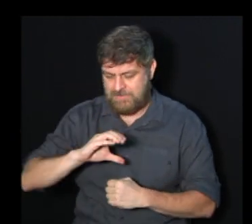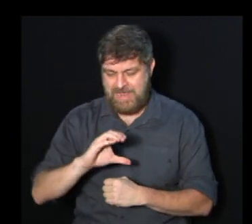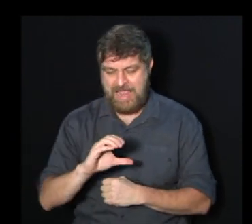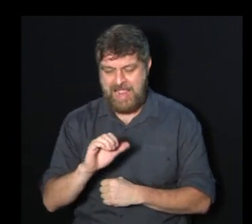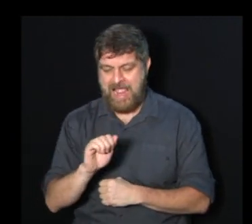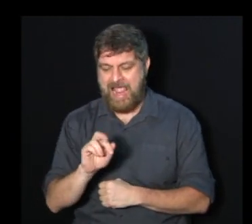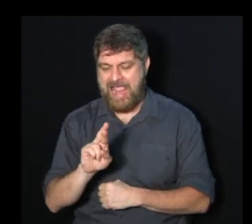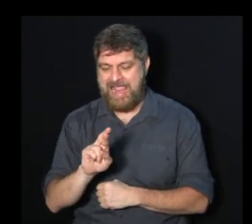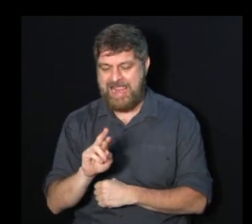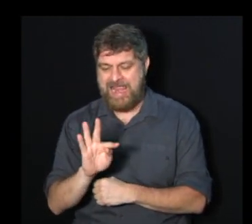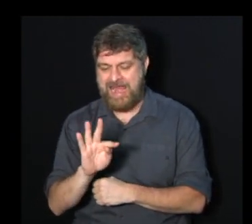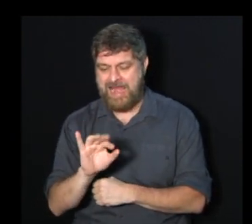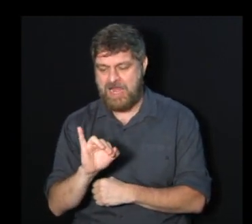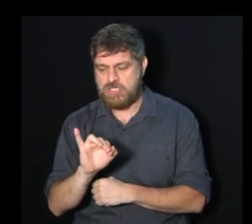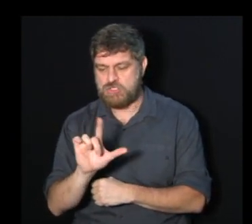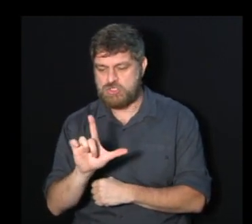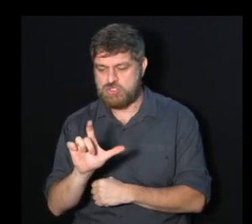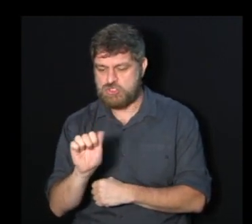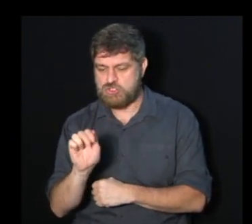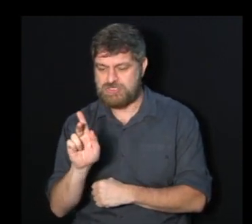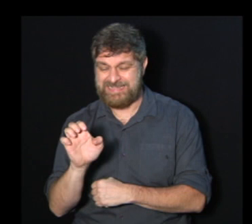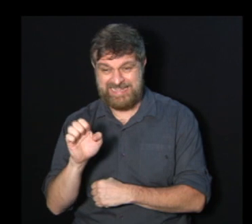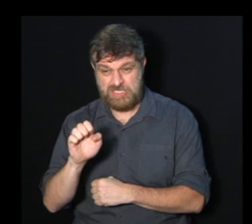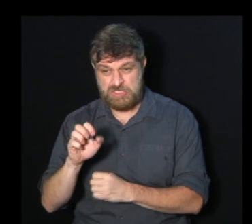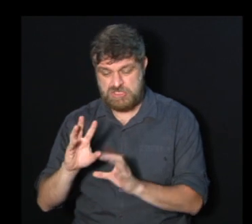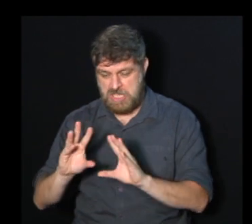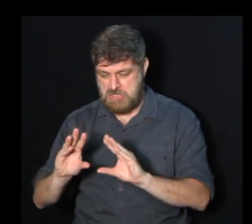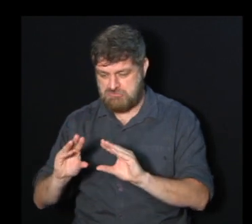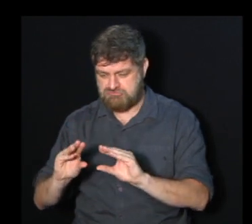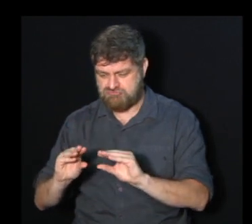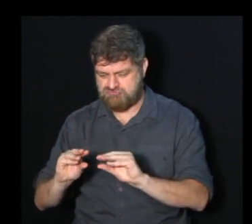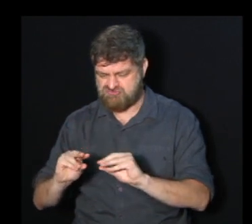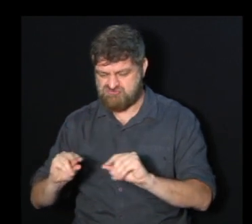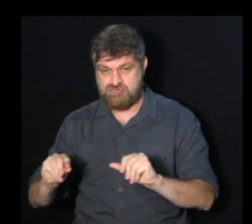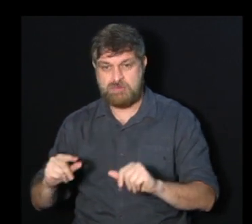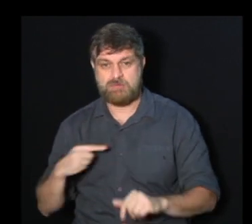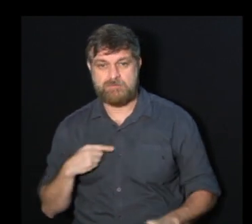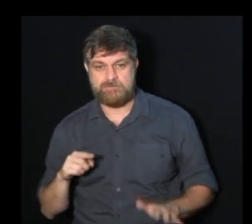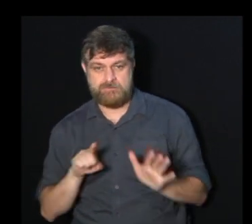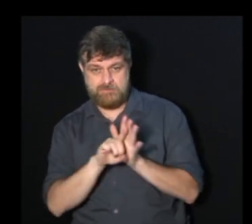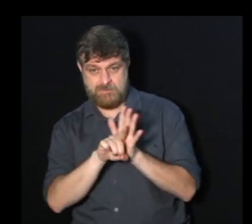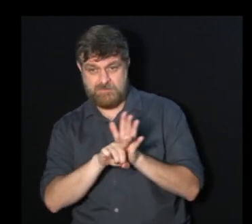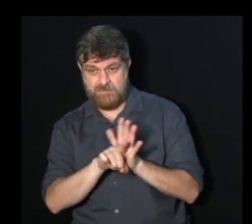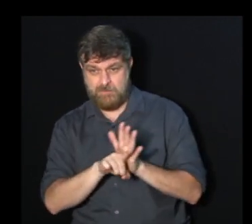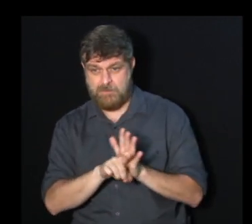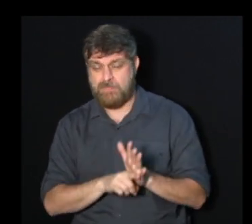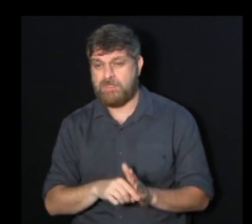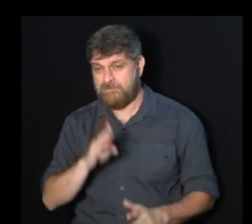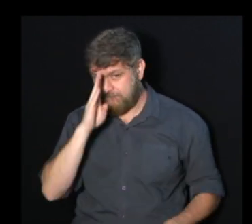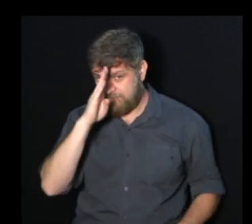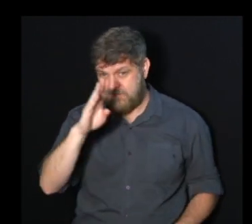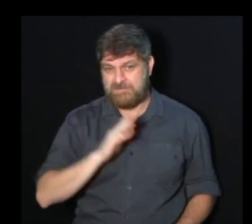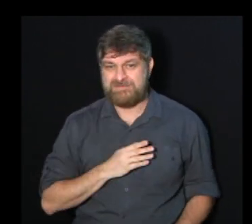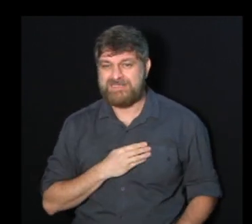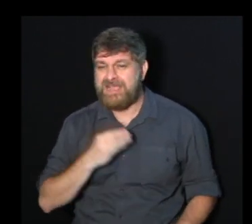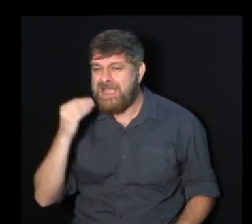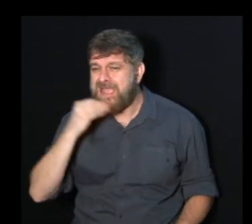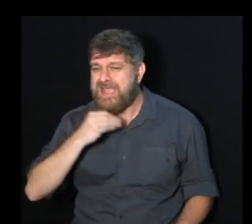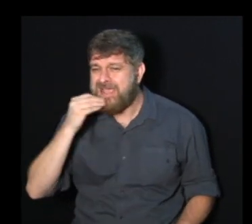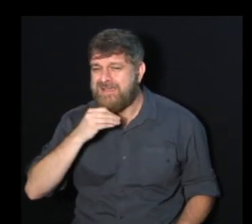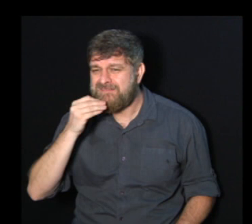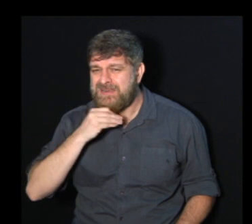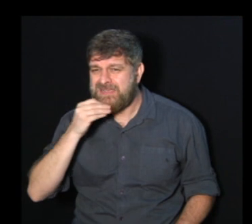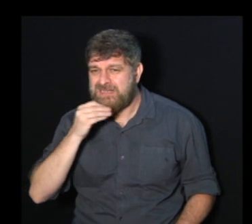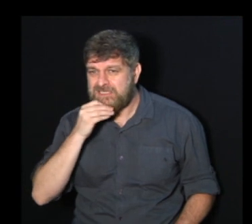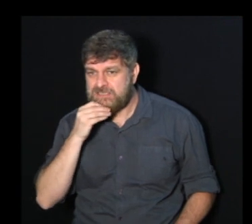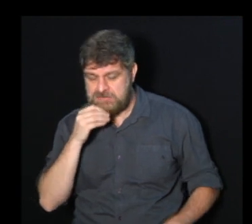Bom, os fatores de atenção que a gente usa na fisioterapia para esse tipo de patologia são esses os principais. Tá? Fraqueza do músculo do quadríceps, que é